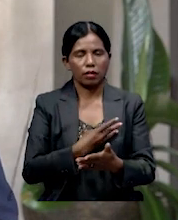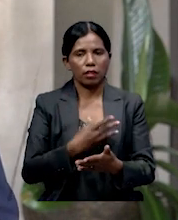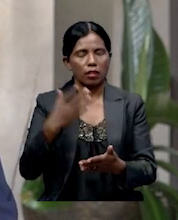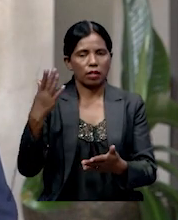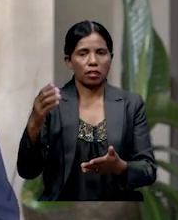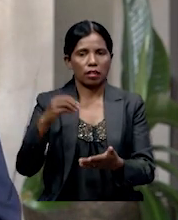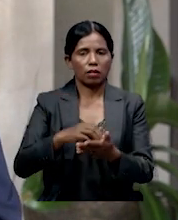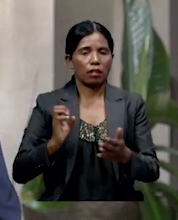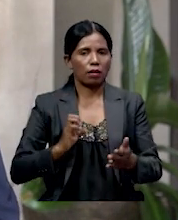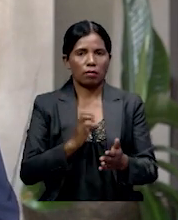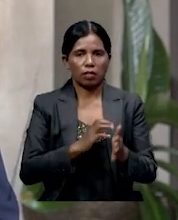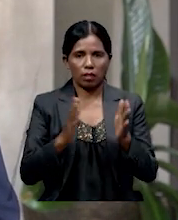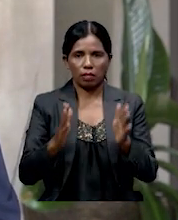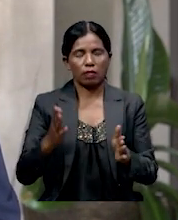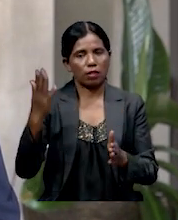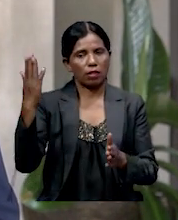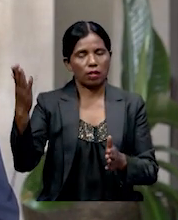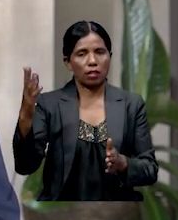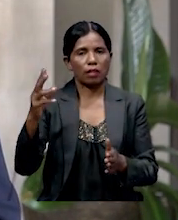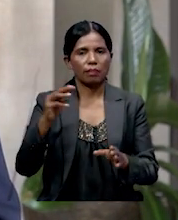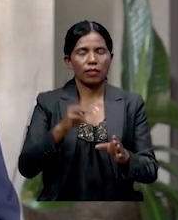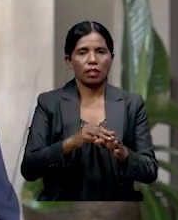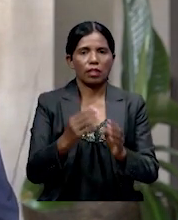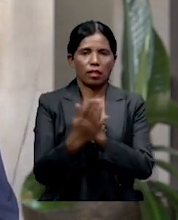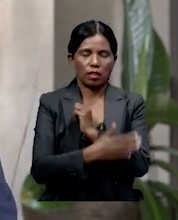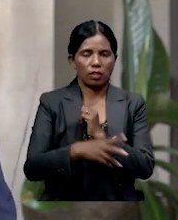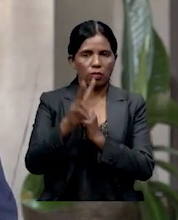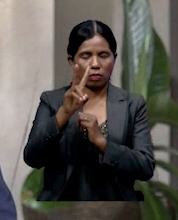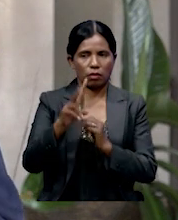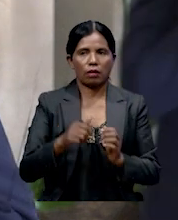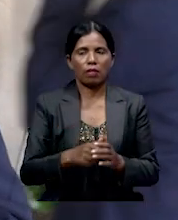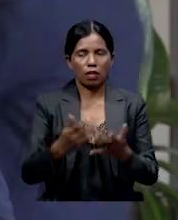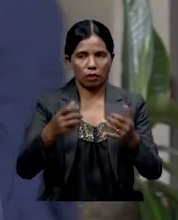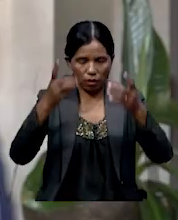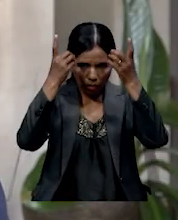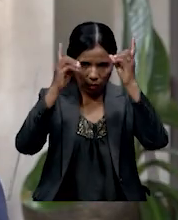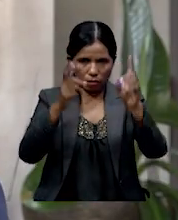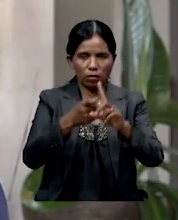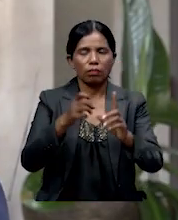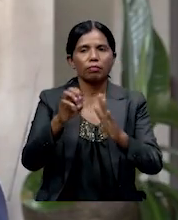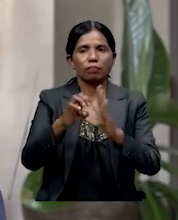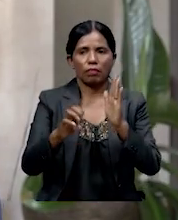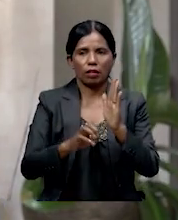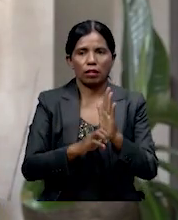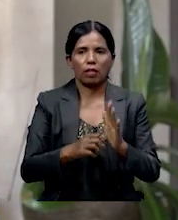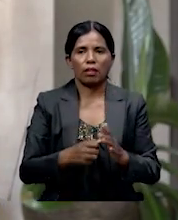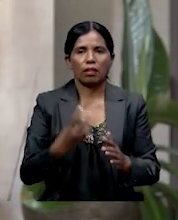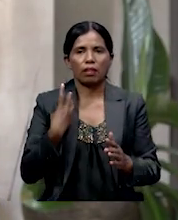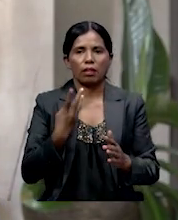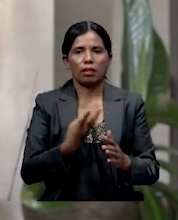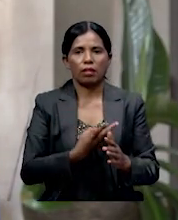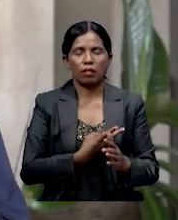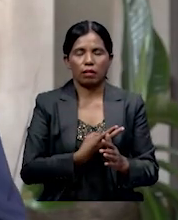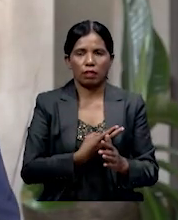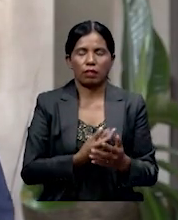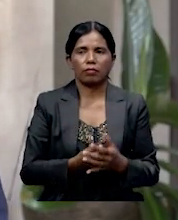a nação ruana. E agora a decisão do seu Estado, tem a missão diplomática